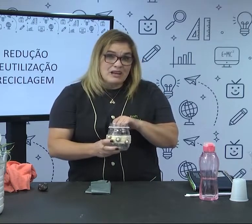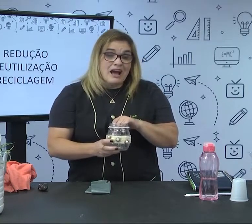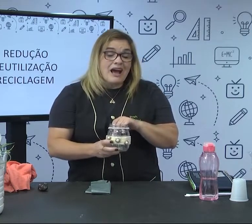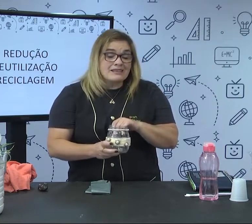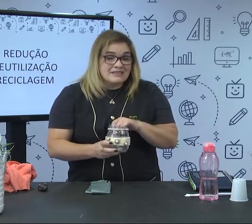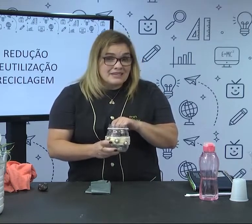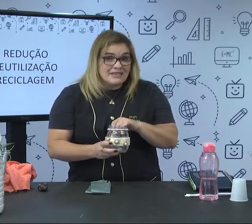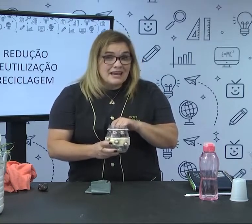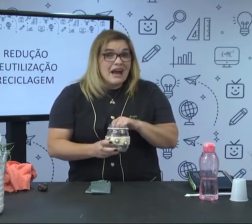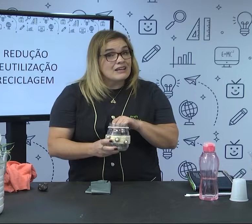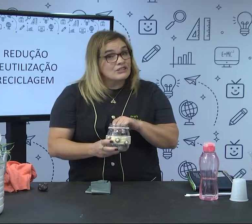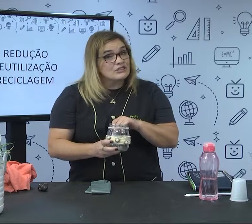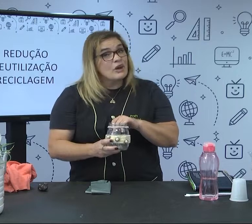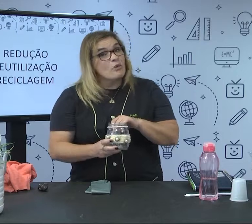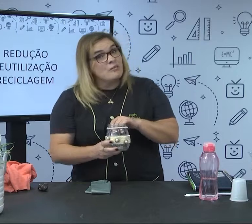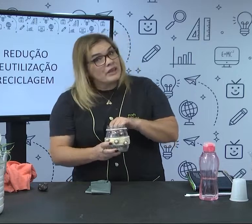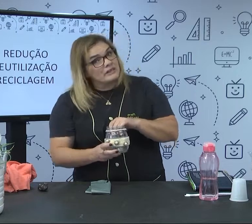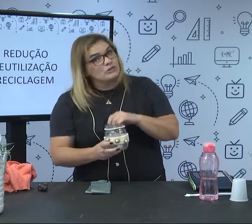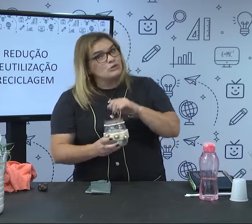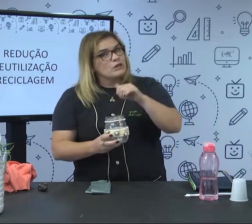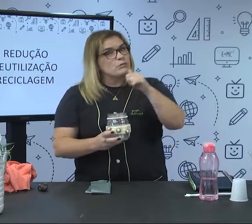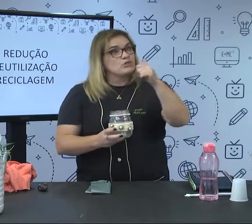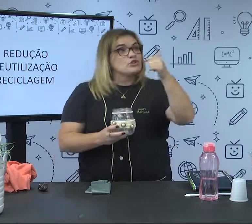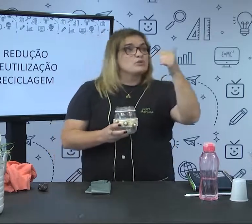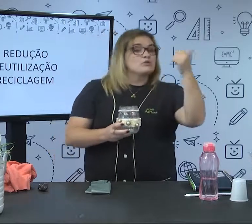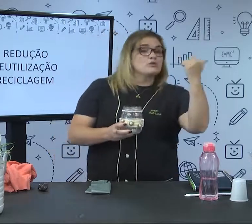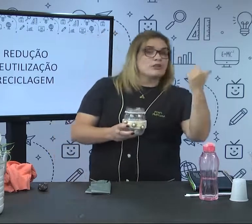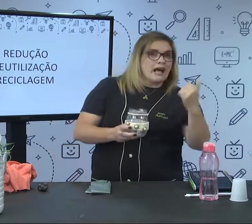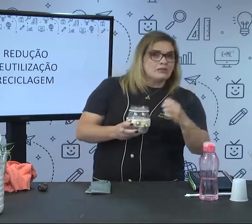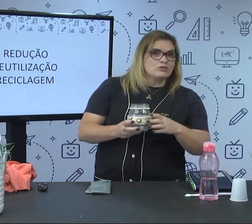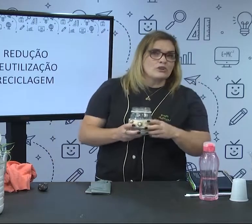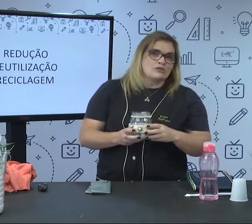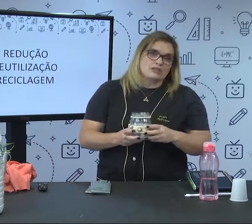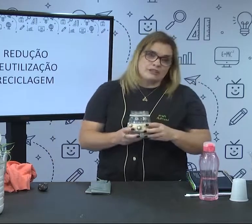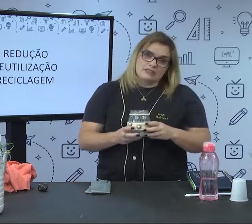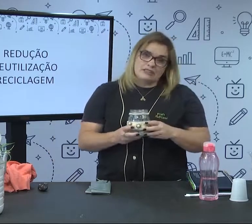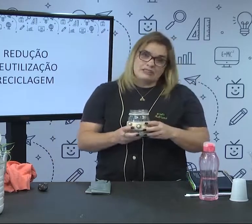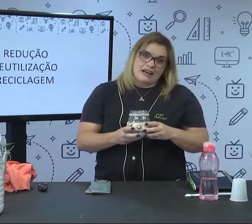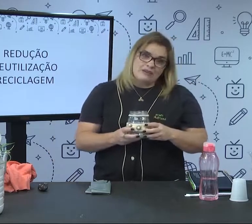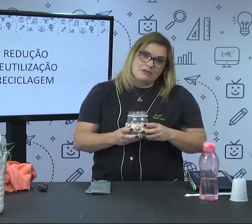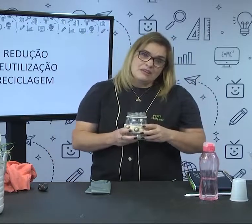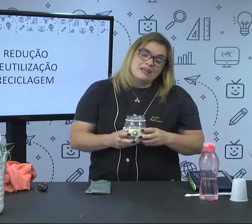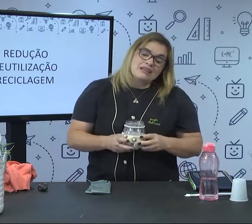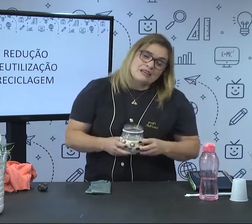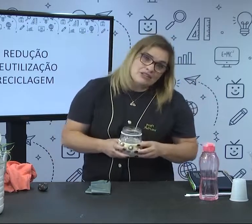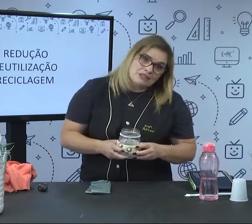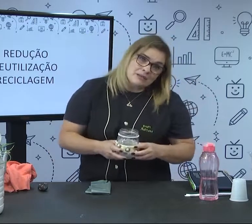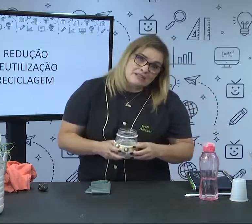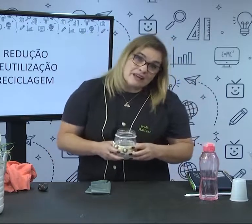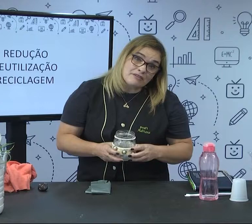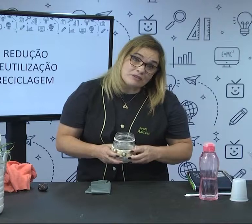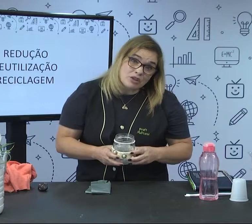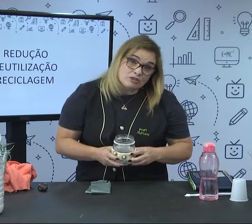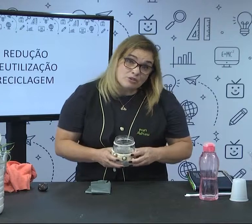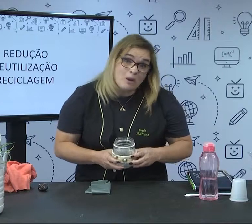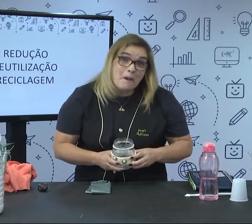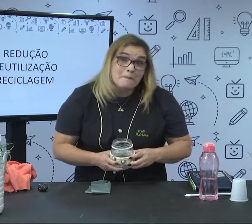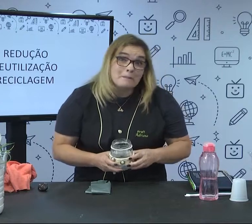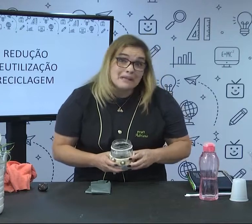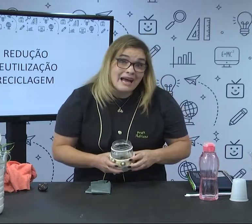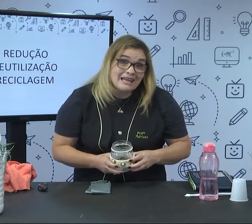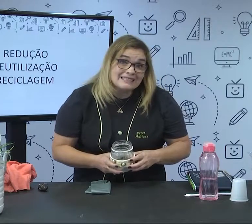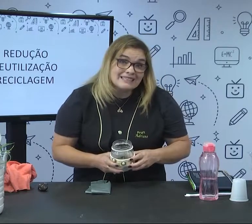isso? Assim, a gente aumenta o tempo de uso lá do nosso aterro sanitário e a gente preserva o